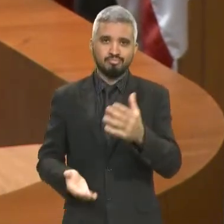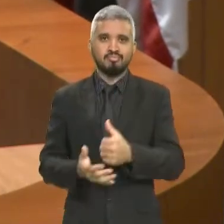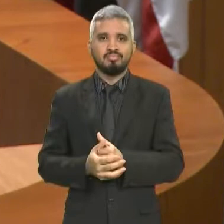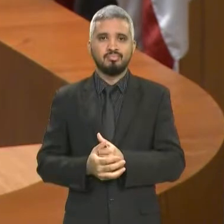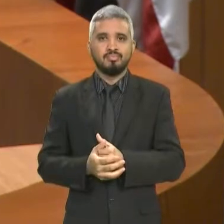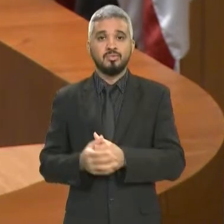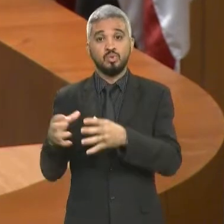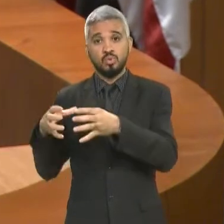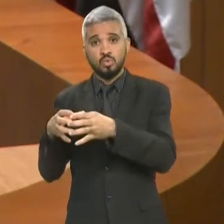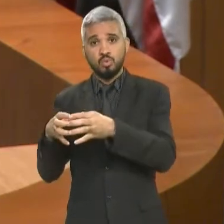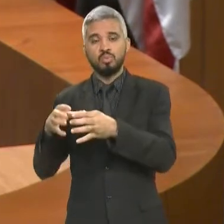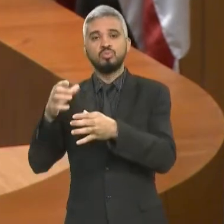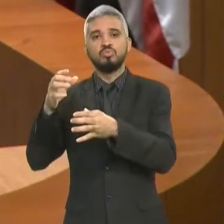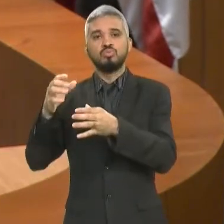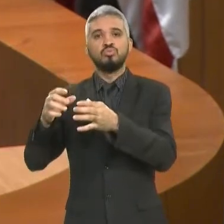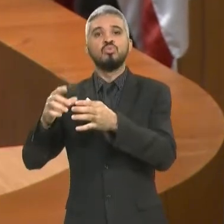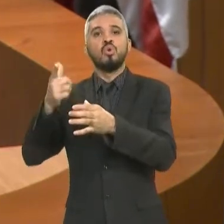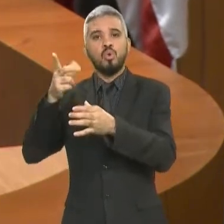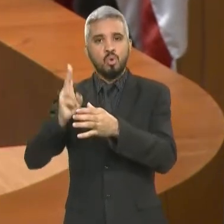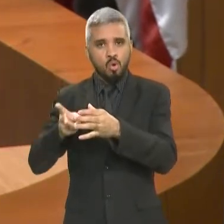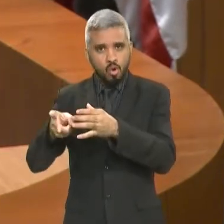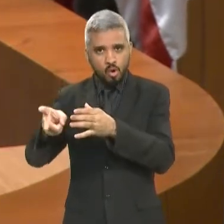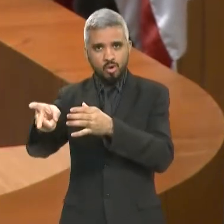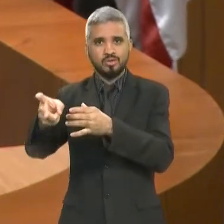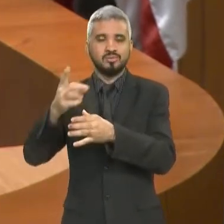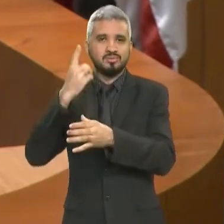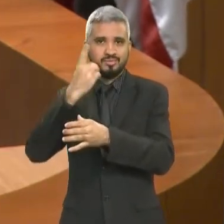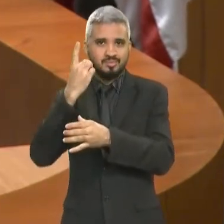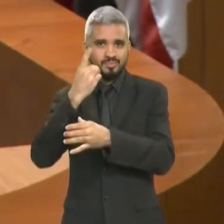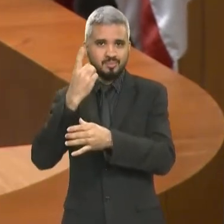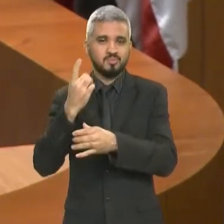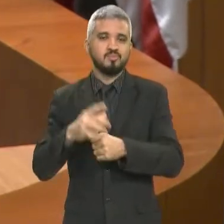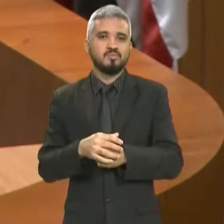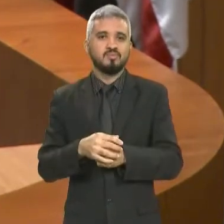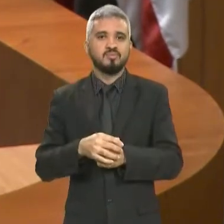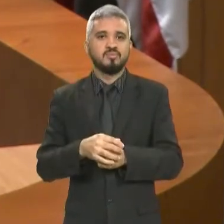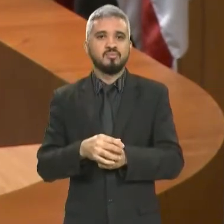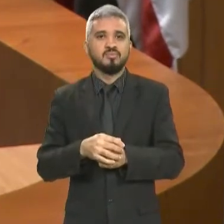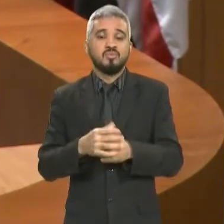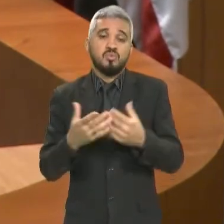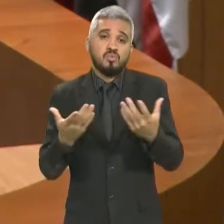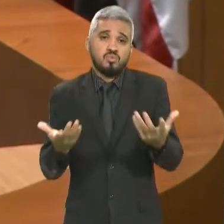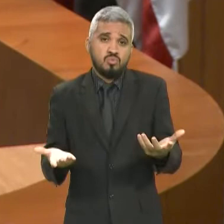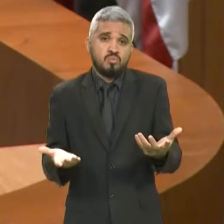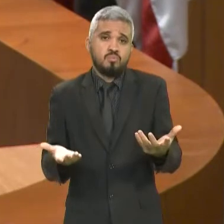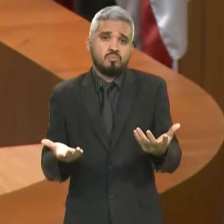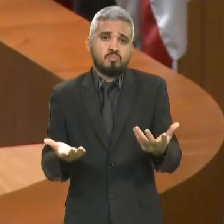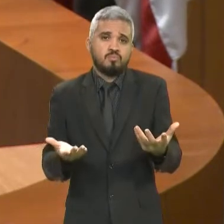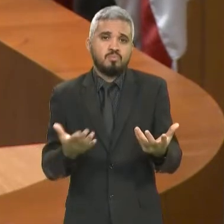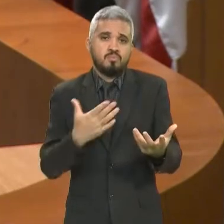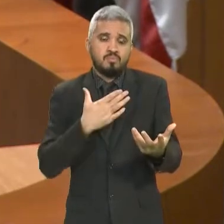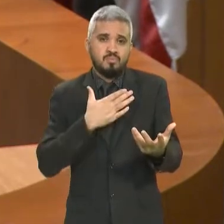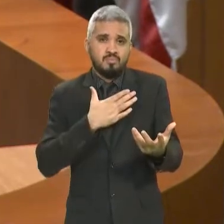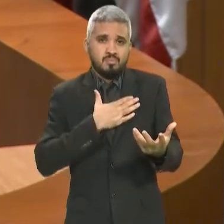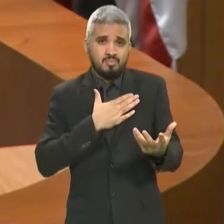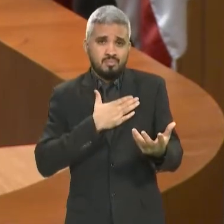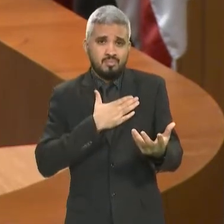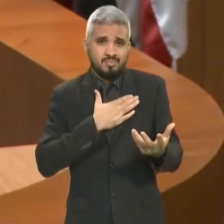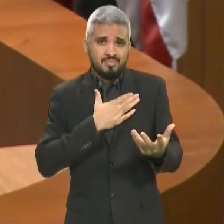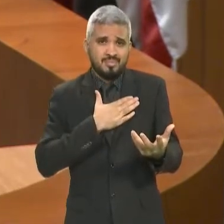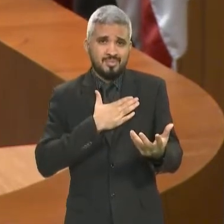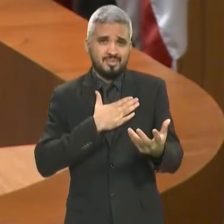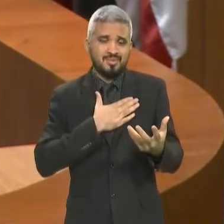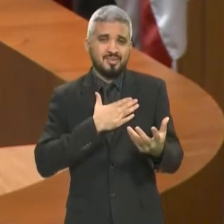Maranhão. Finalizo minhas palavras dizendo que fiquei também muito feliz com a votação que